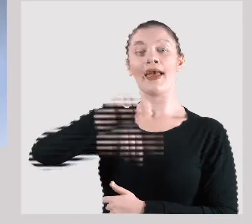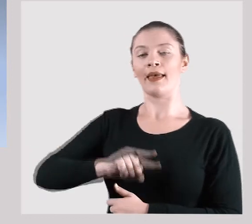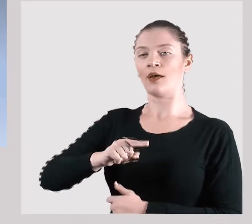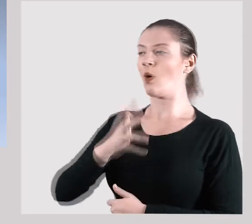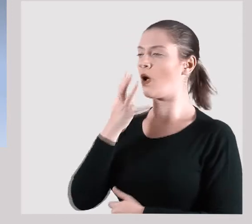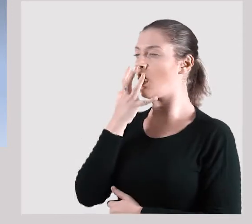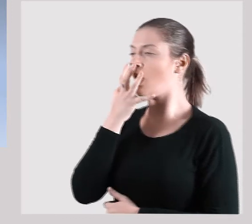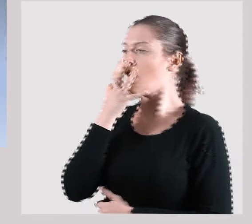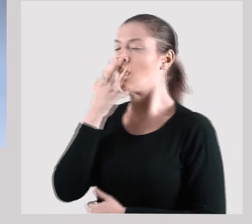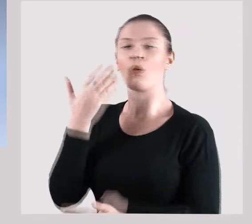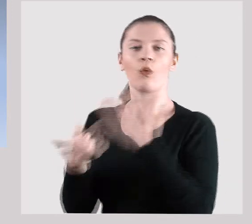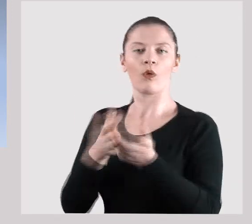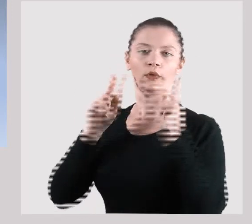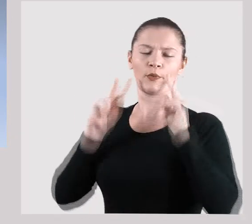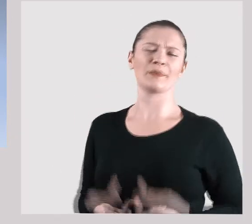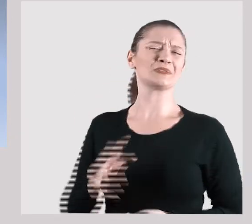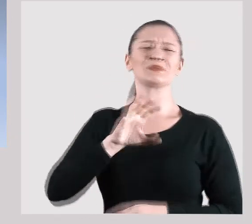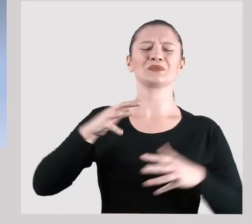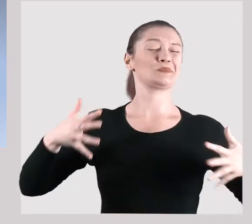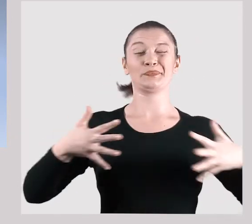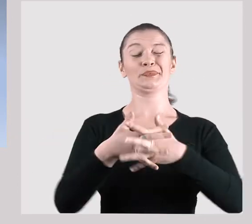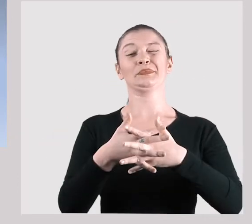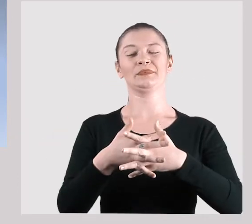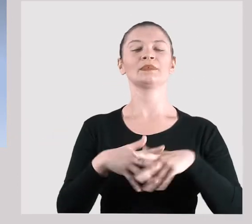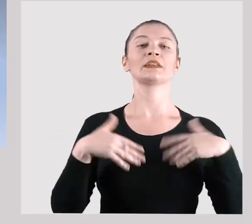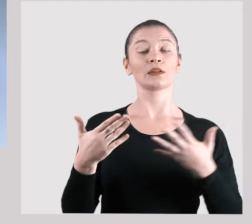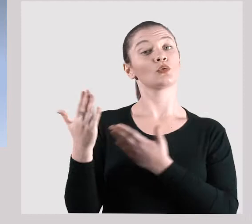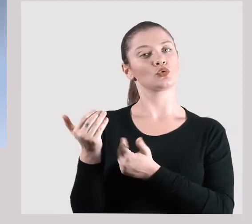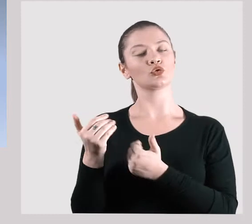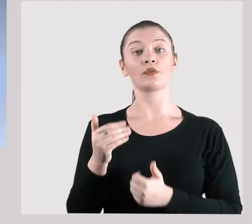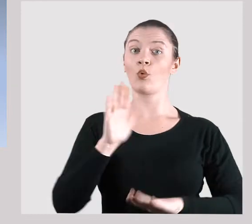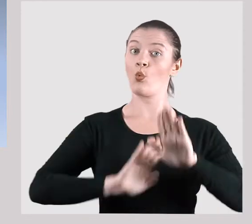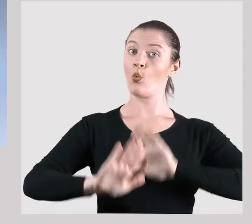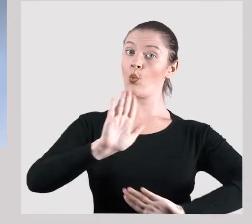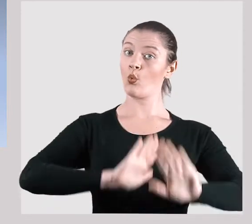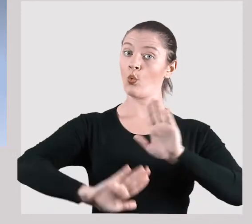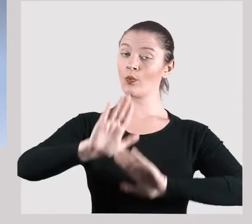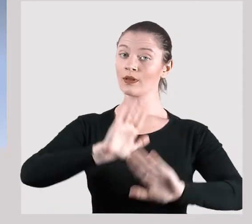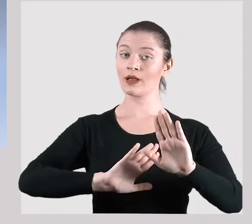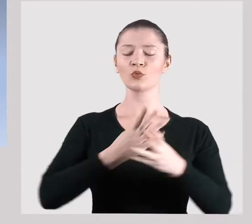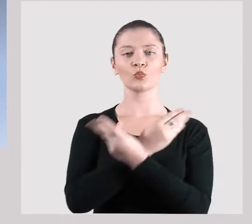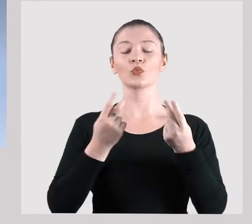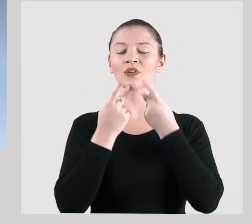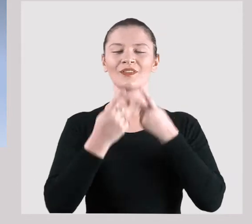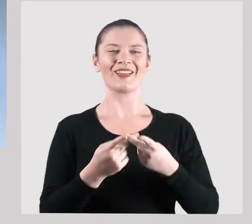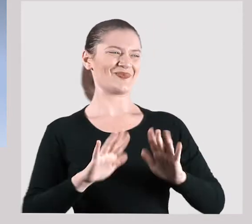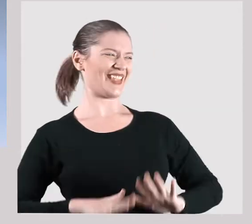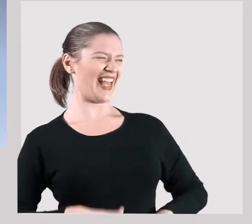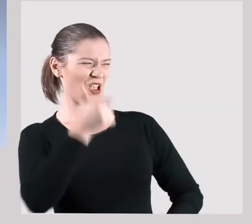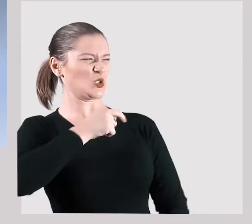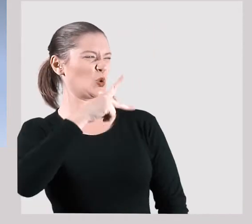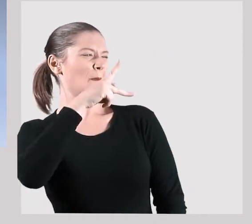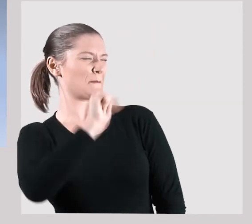vivo, né? Então isso é uma coisa meio confusa. Então até os jovens têm que ter muito cuidado, muitos estão se intitulando pansexuais e eles têm que